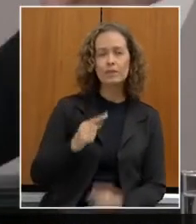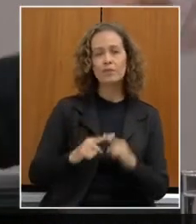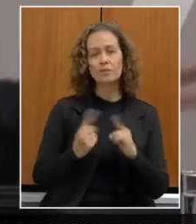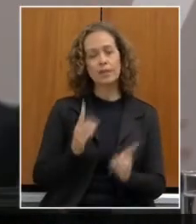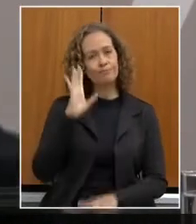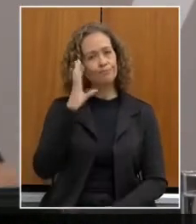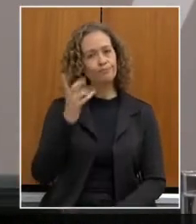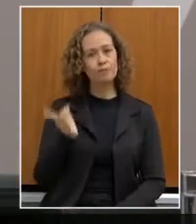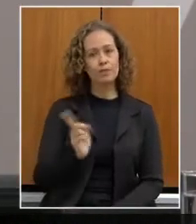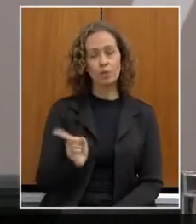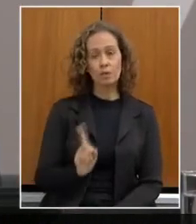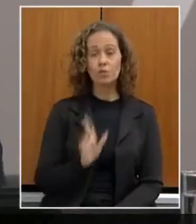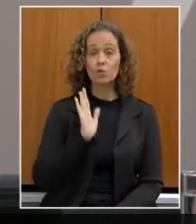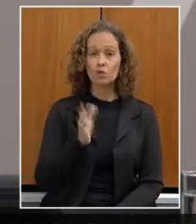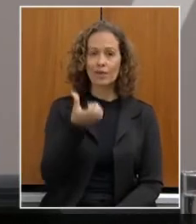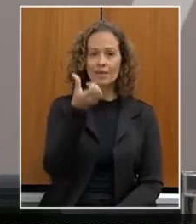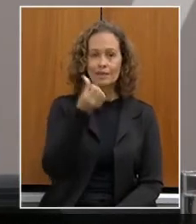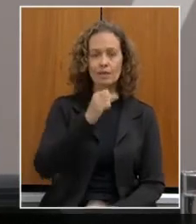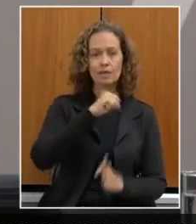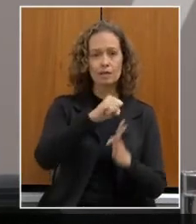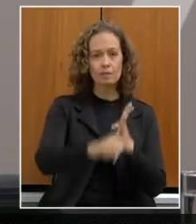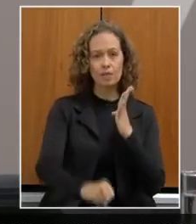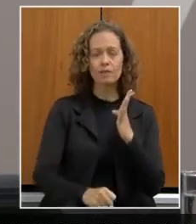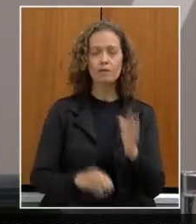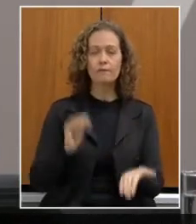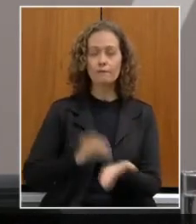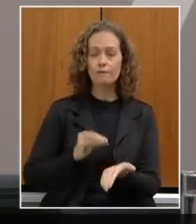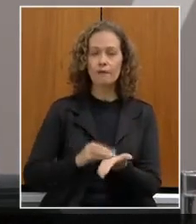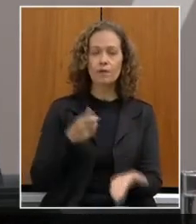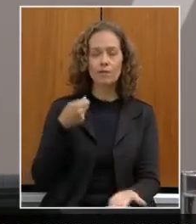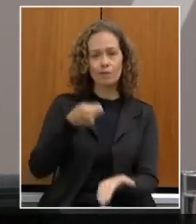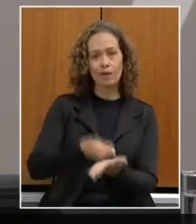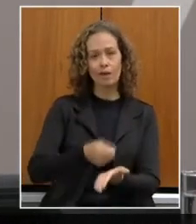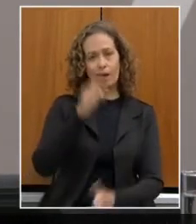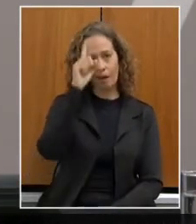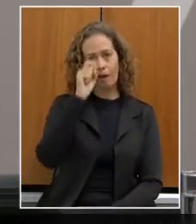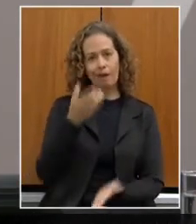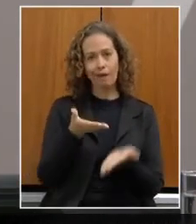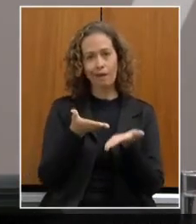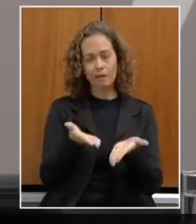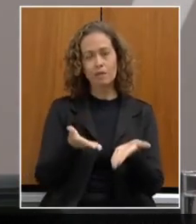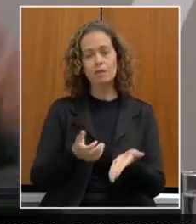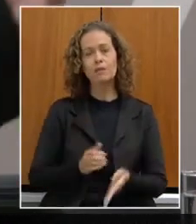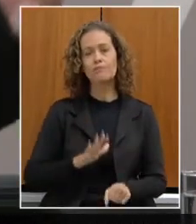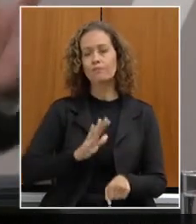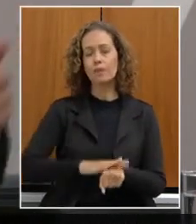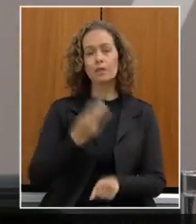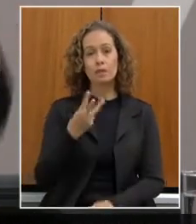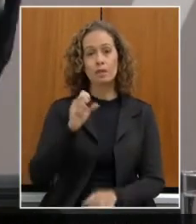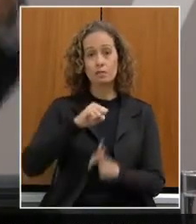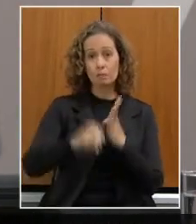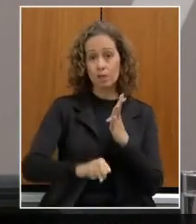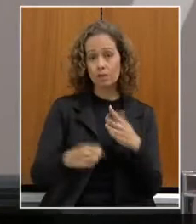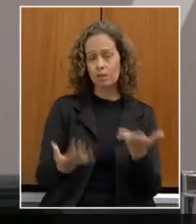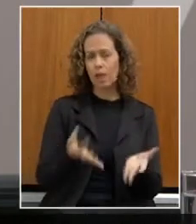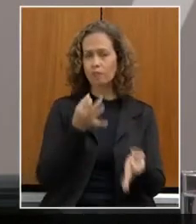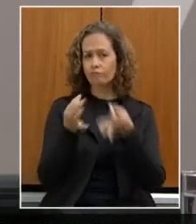estamos a seis meses sem pagamentos hospitais filantrópicos também porque deu uma carência e agora mais três meses eu sugiro